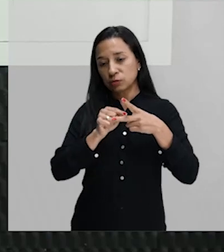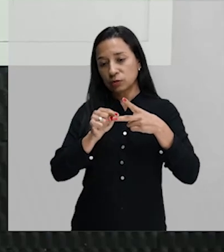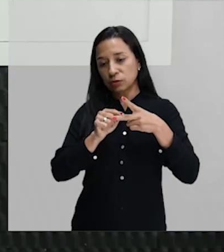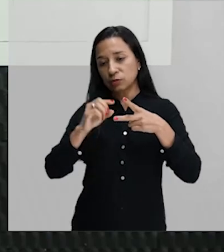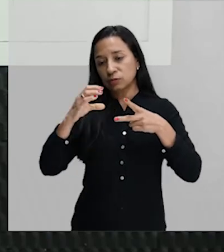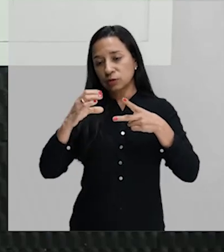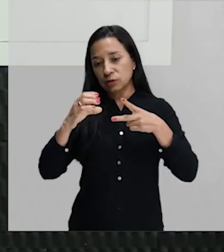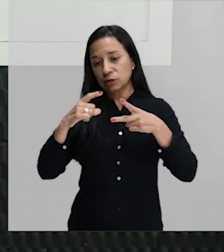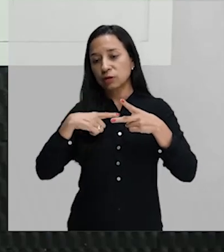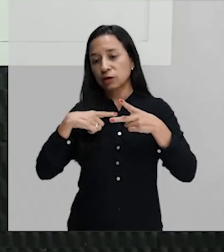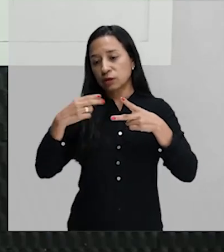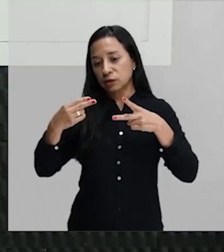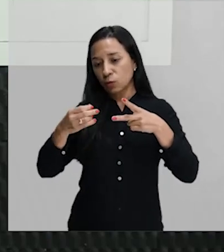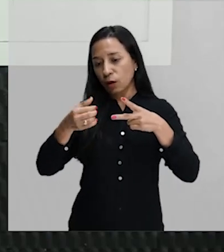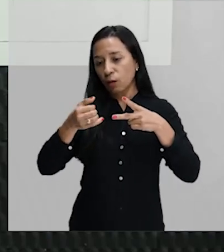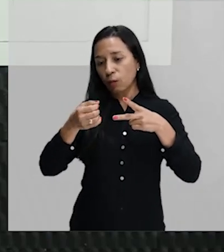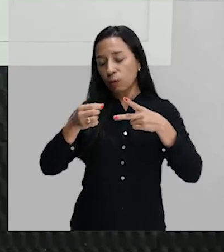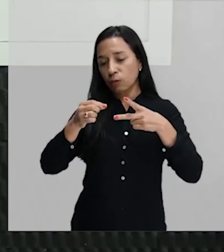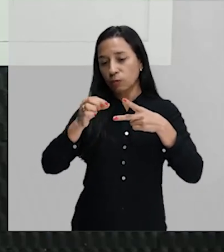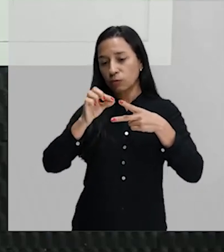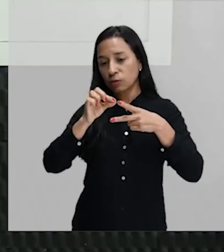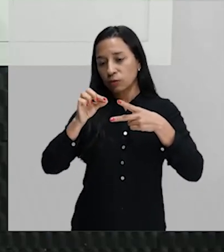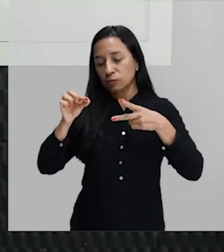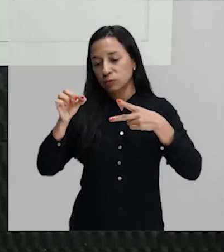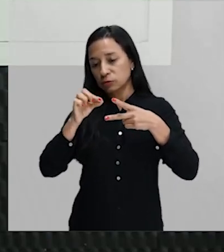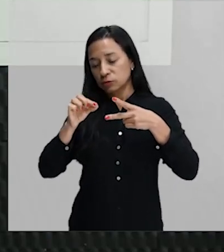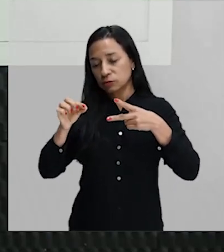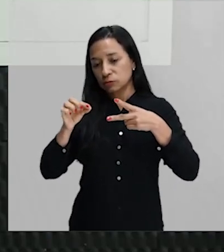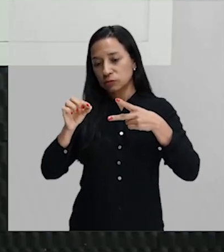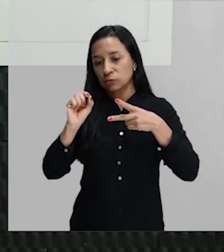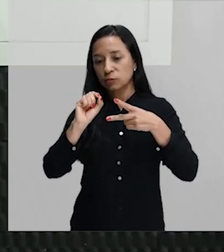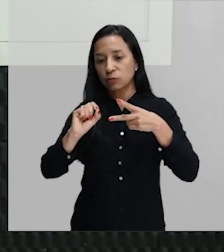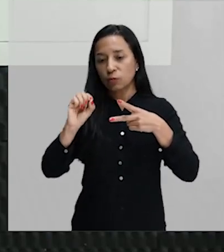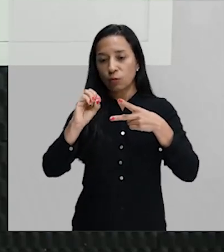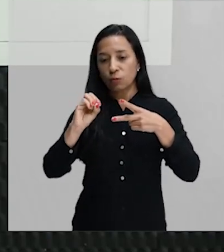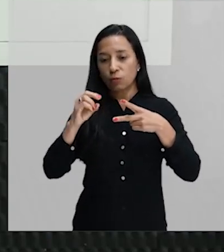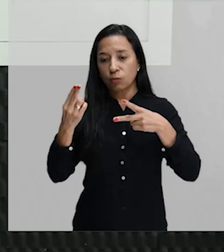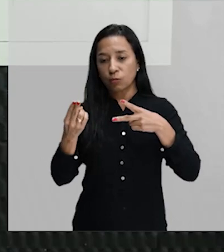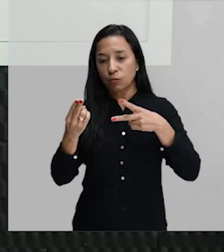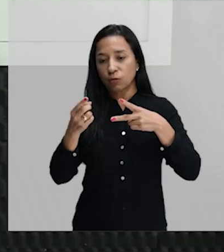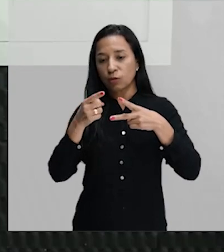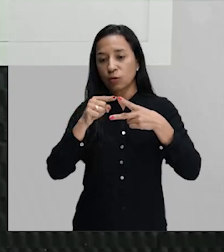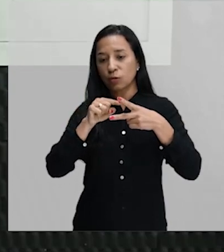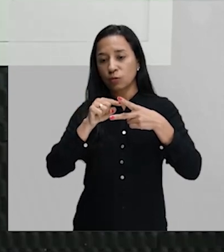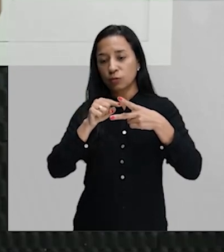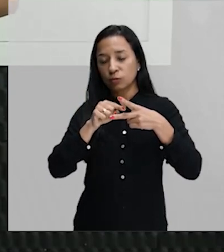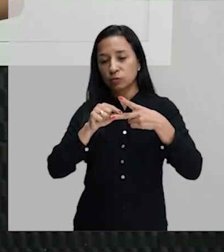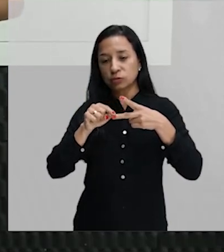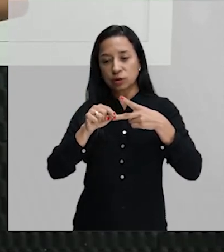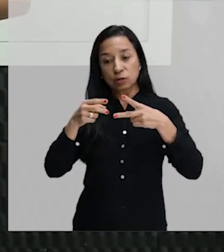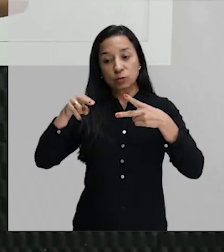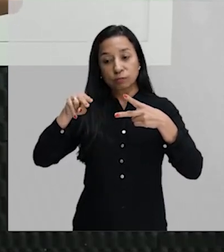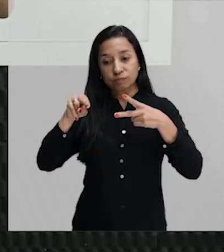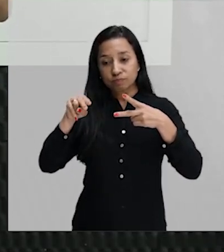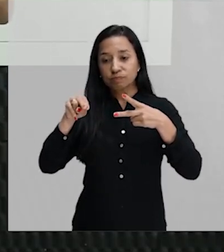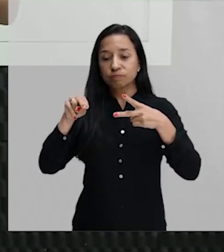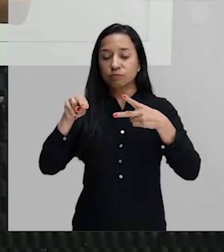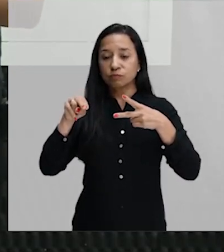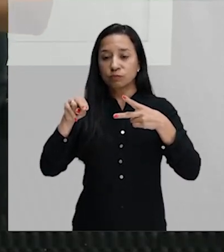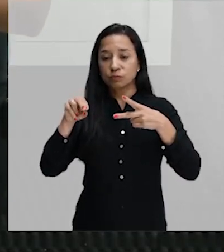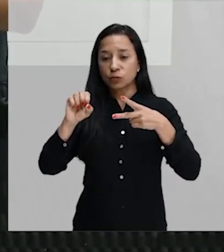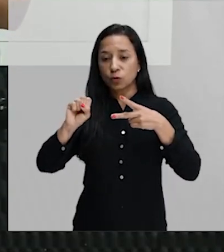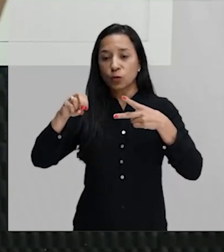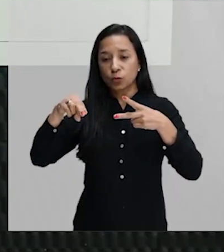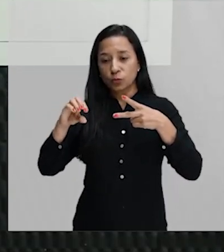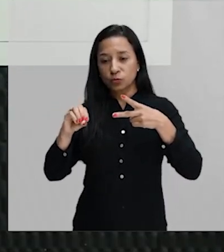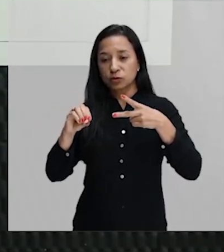mesma medida. Ou seja, o seno desses ângulos aqui é o mesmo. O seno